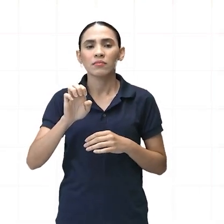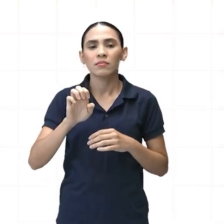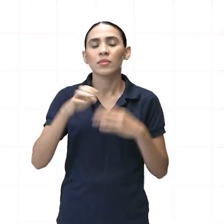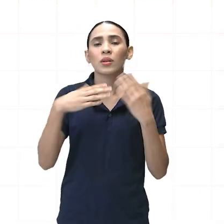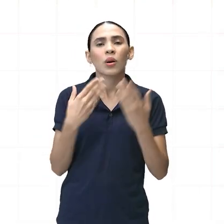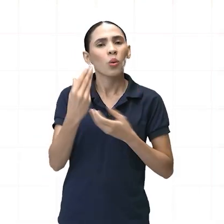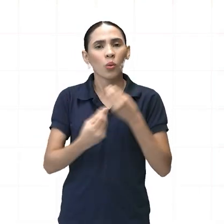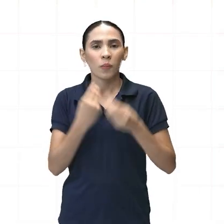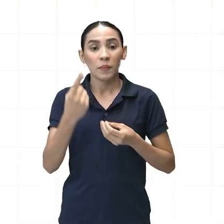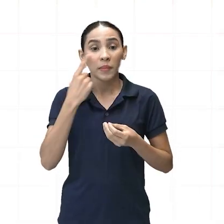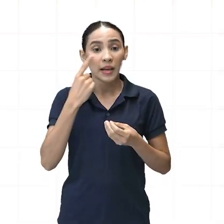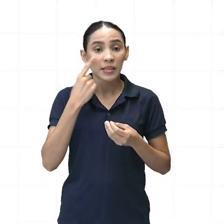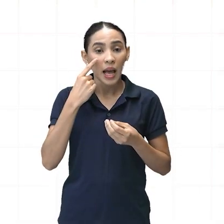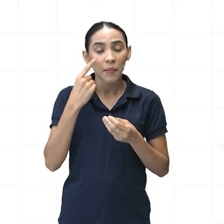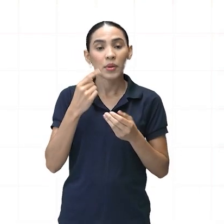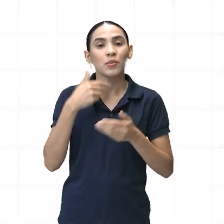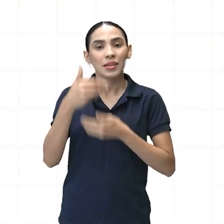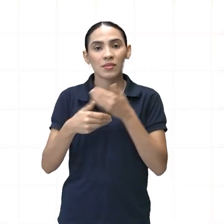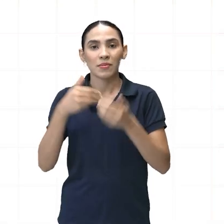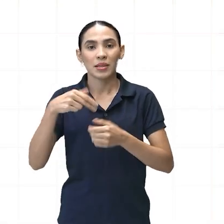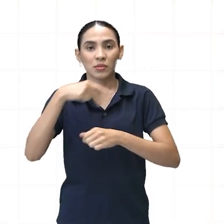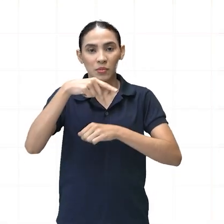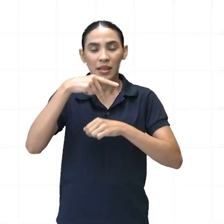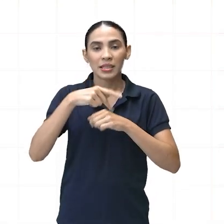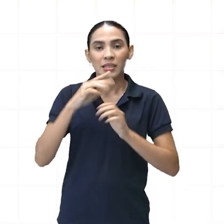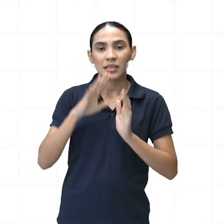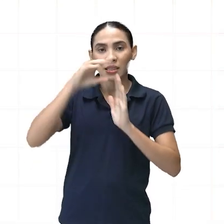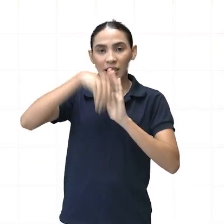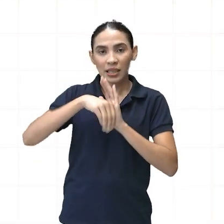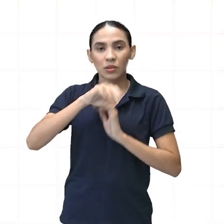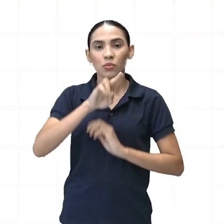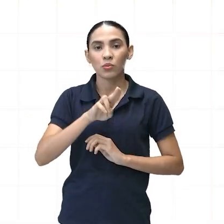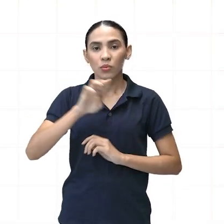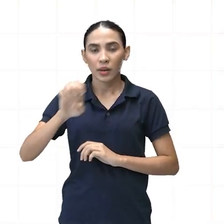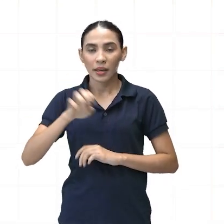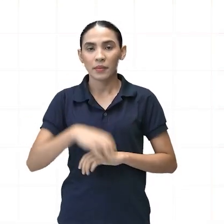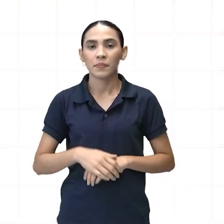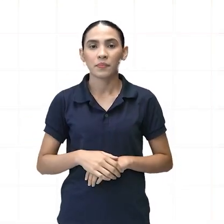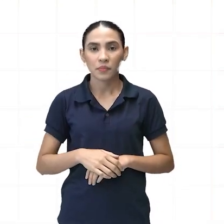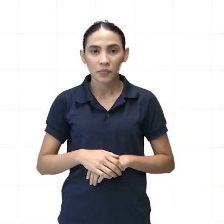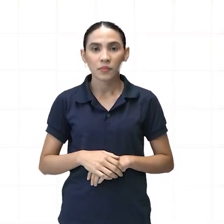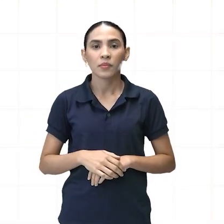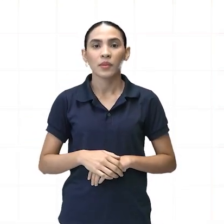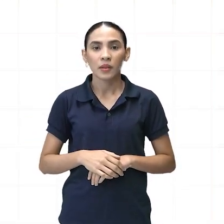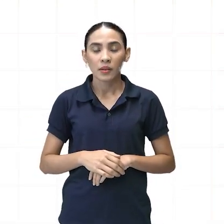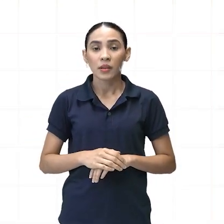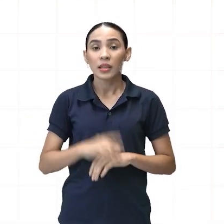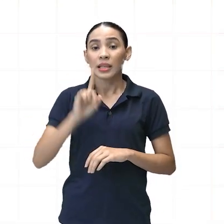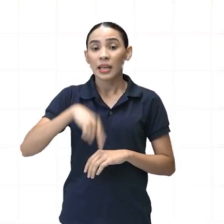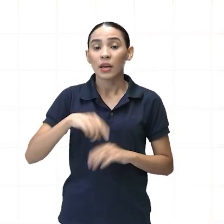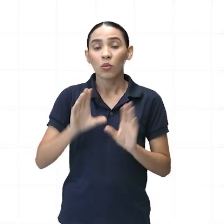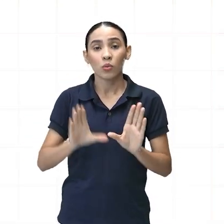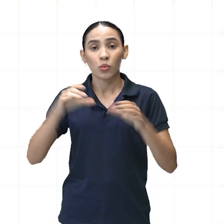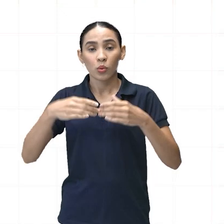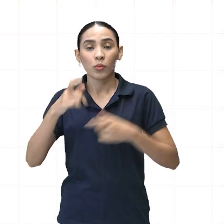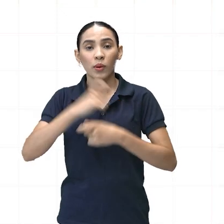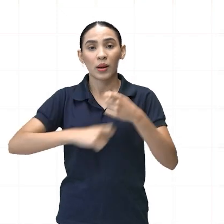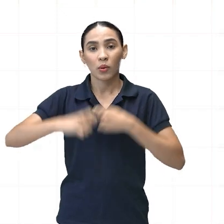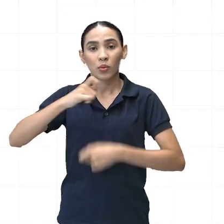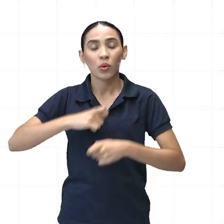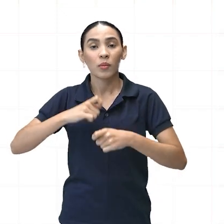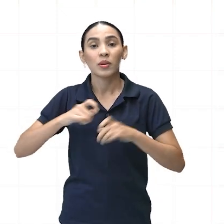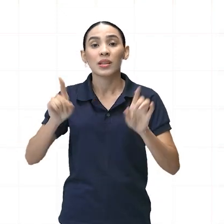o desenvolvimento aí nos países que compõem a União Europeia, que é esse bloco